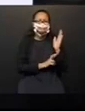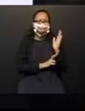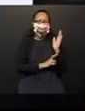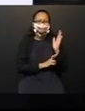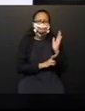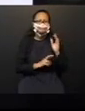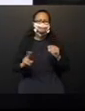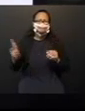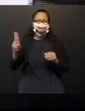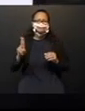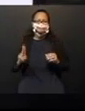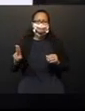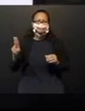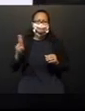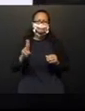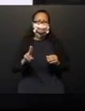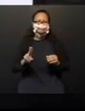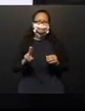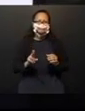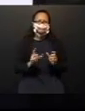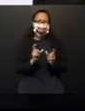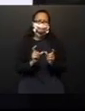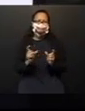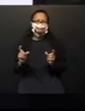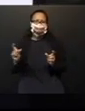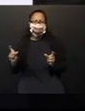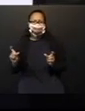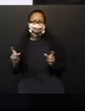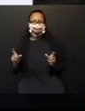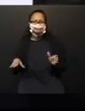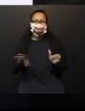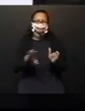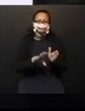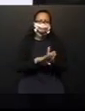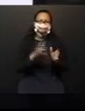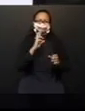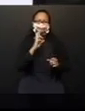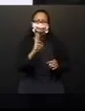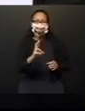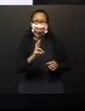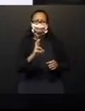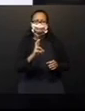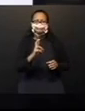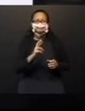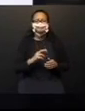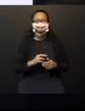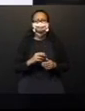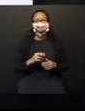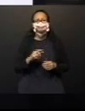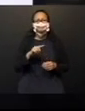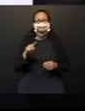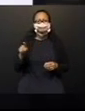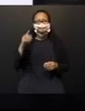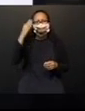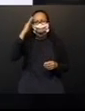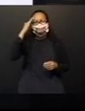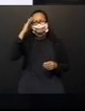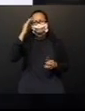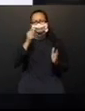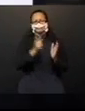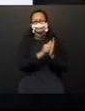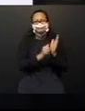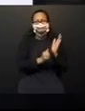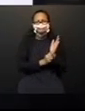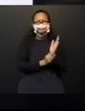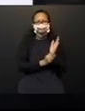ordem para se chegar a um resultado. Ou seja, para vocês entenderem bem o que é algoritmo, nada mais é que a